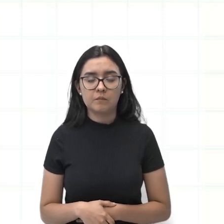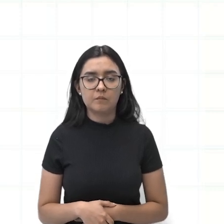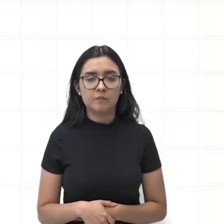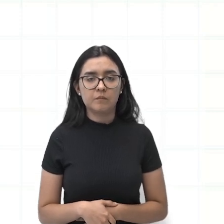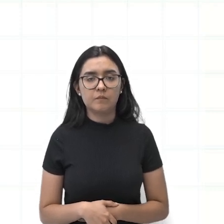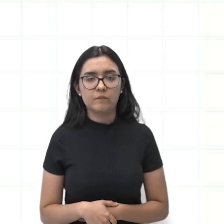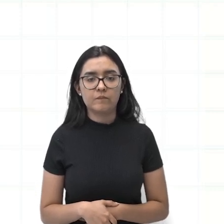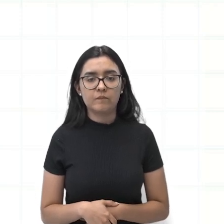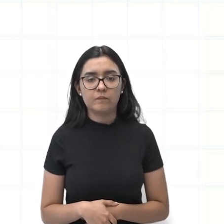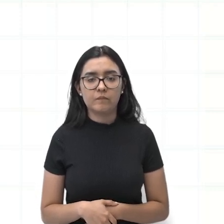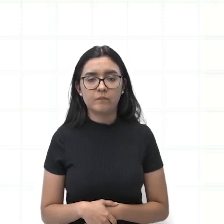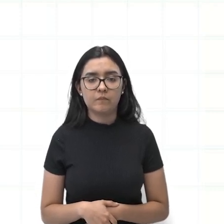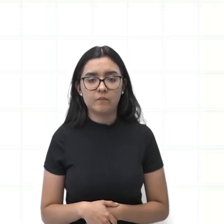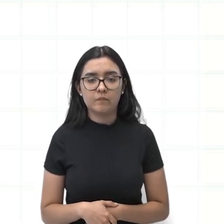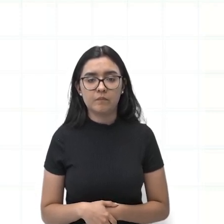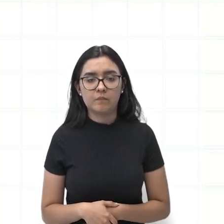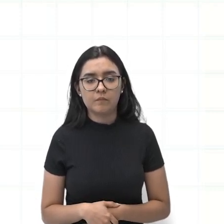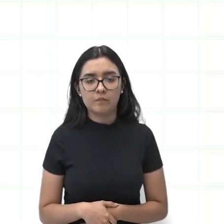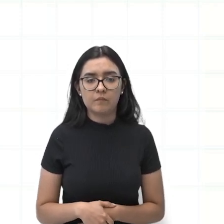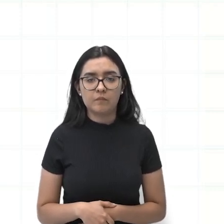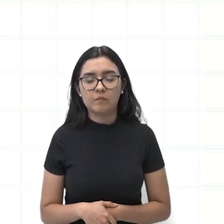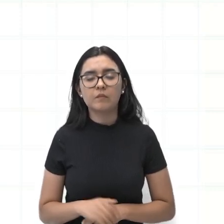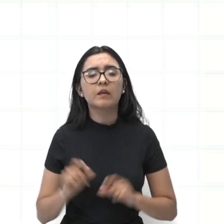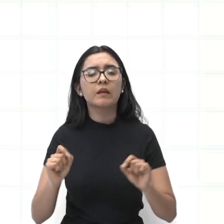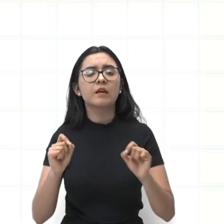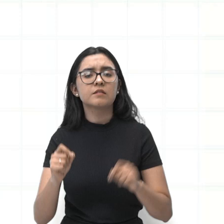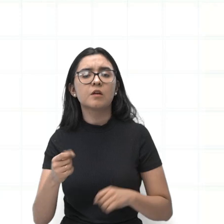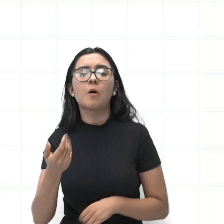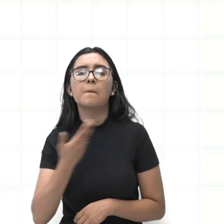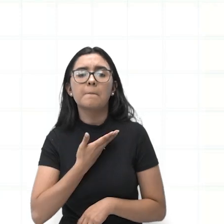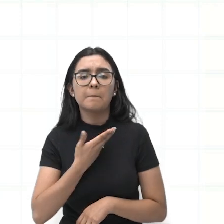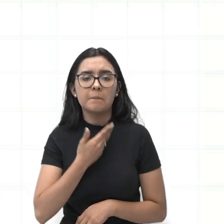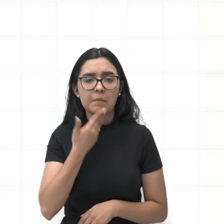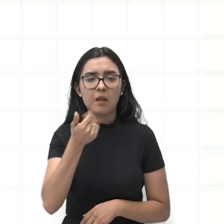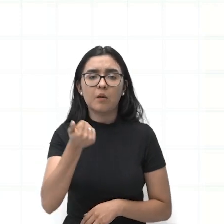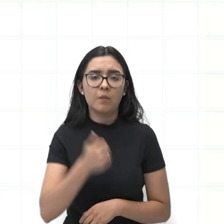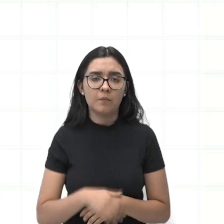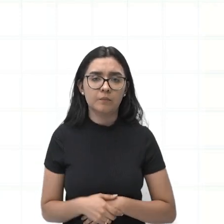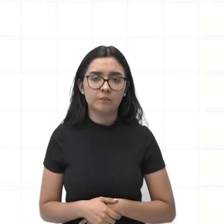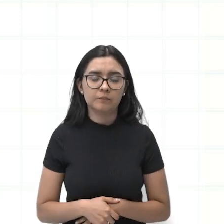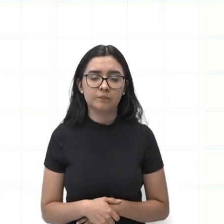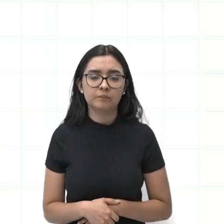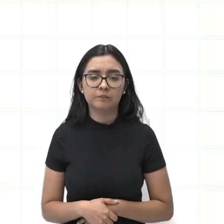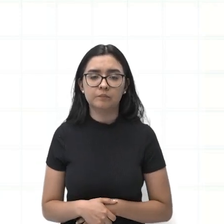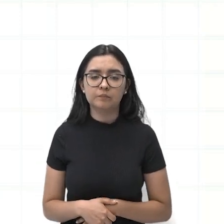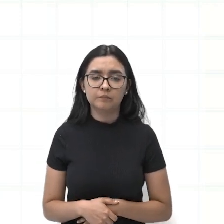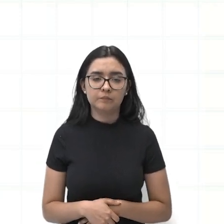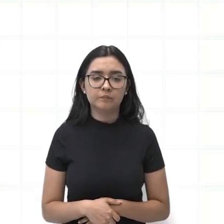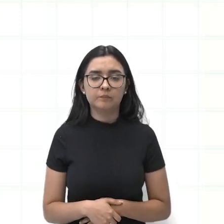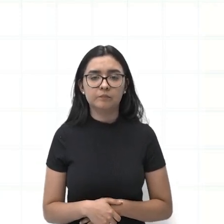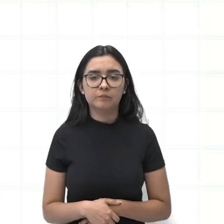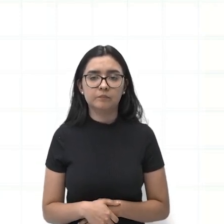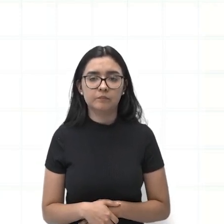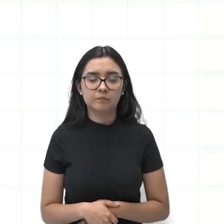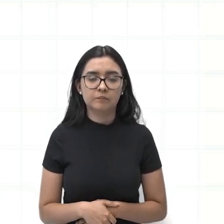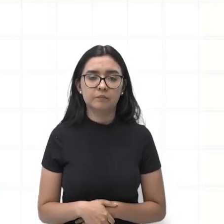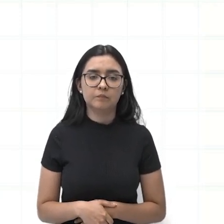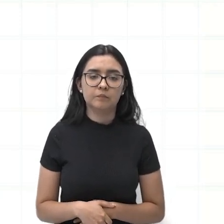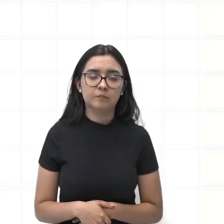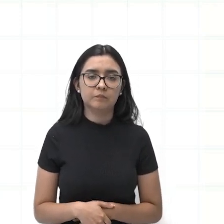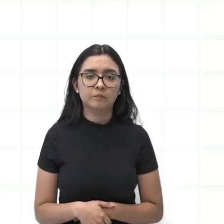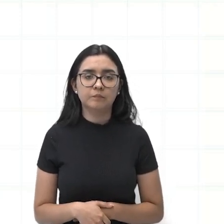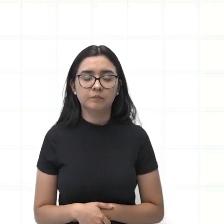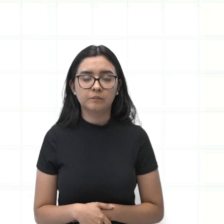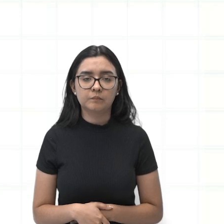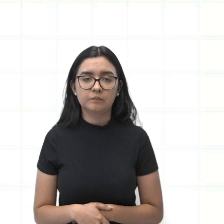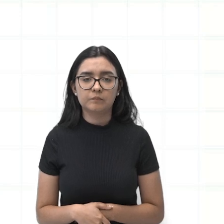amigo? Your best friend. Who is your best friend? Quem é o seu melhor amigo? Who is your best